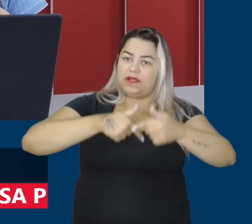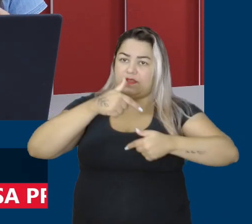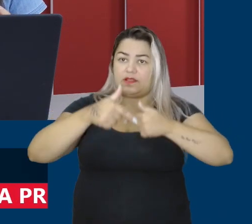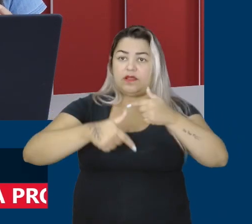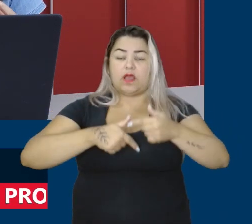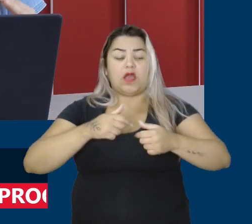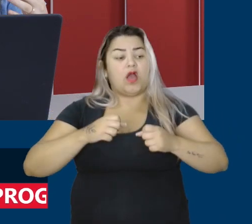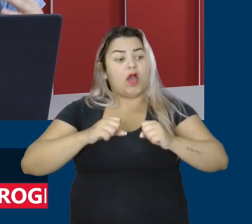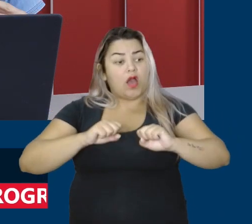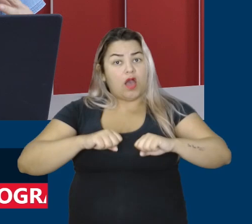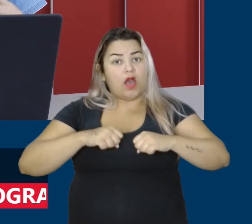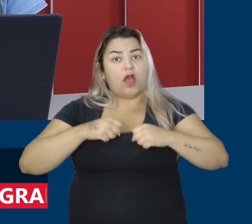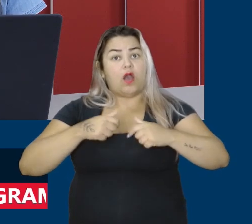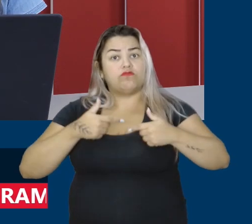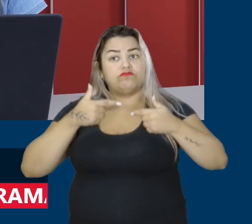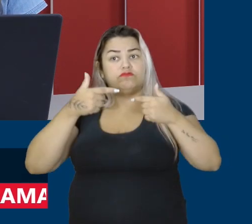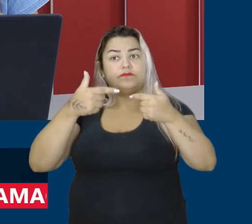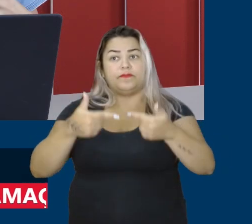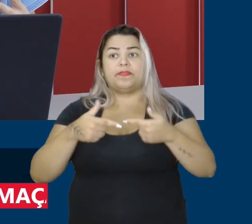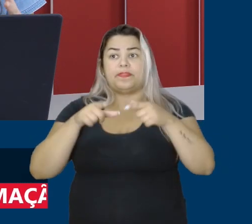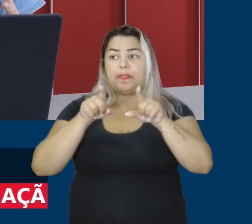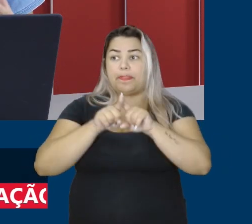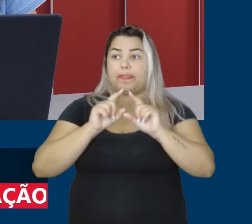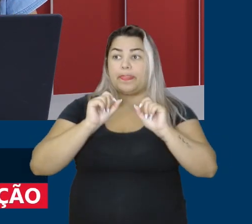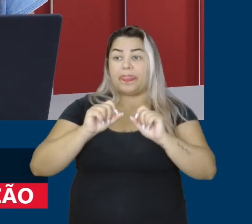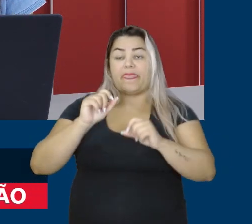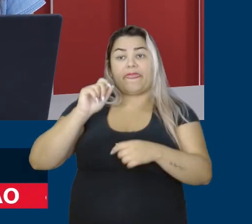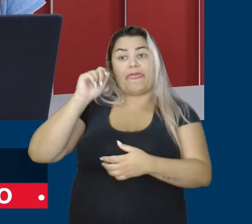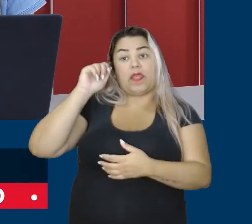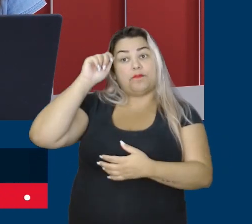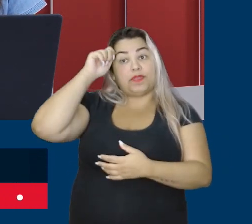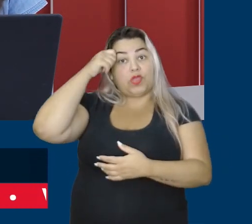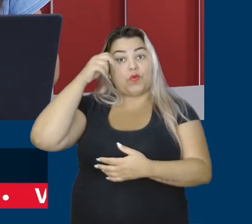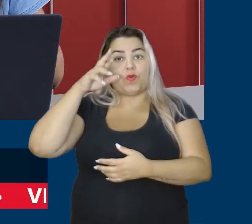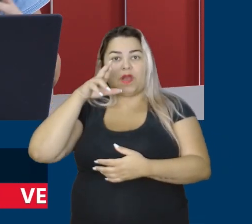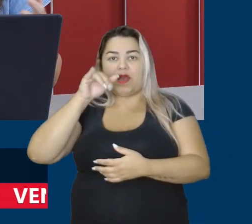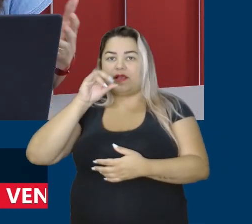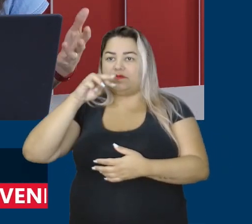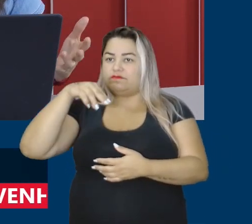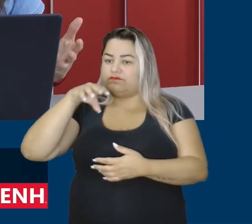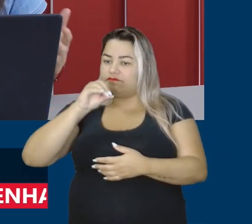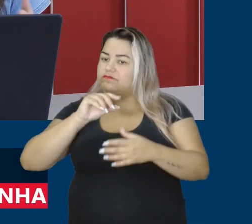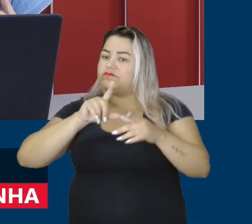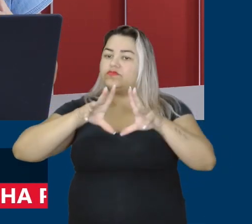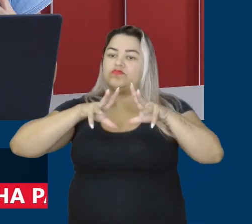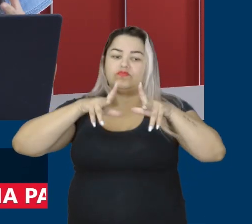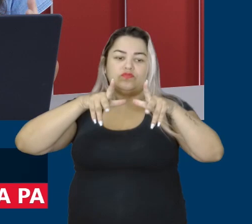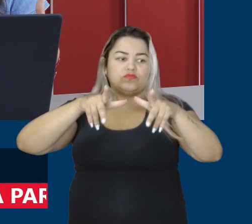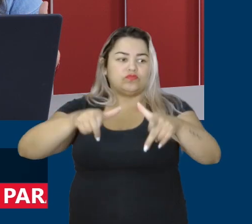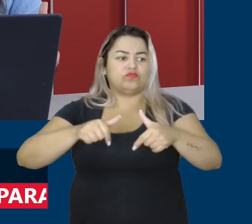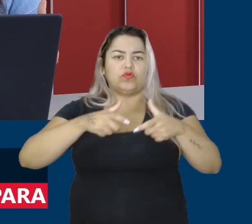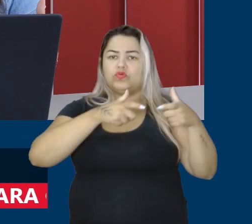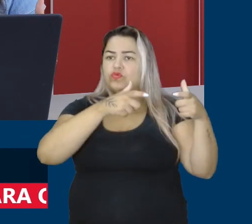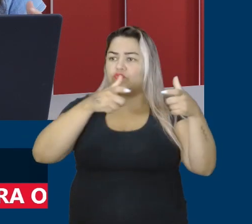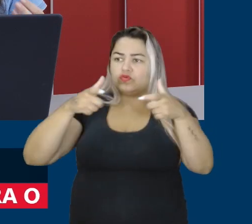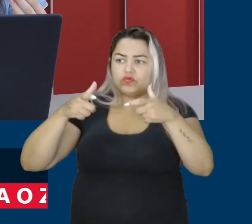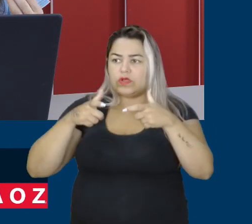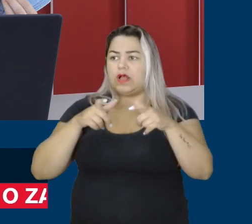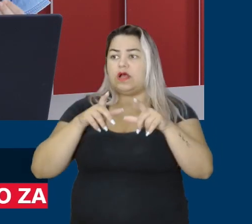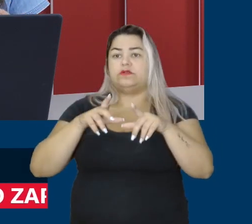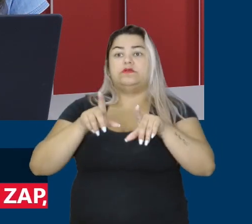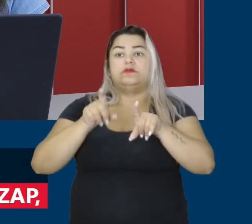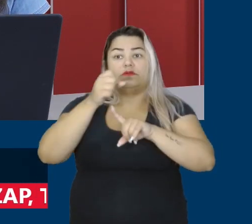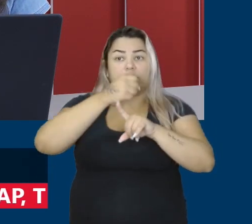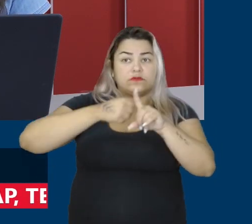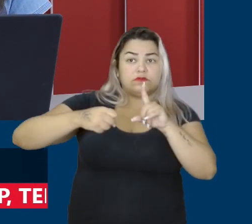os desafios de maneira integrada, porque o racismo, ele está em todas, né, em todas as esferas da sociedade. Então,